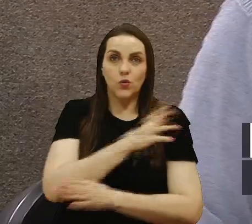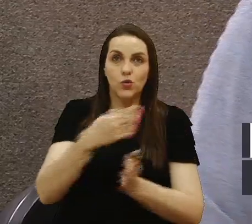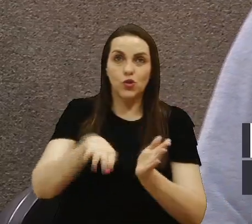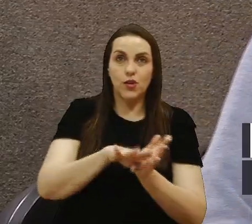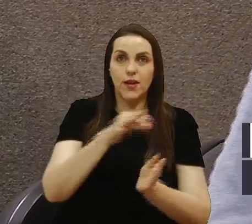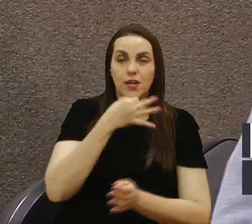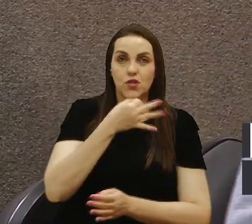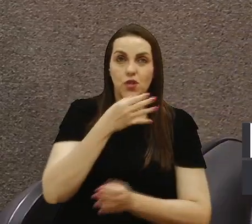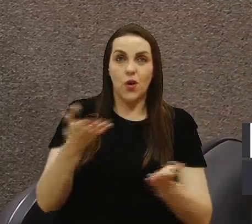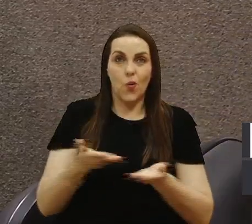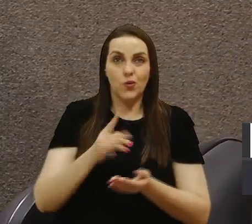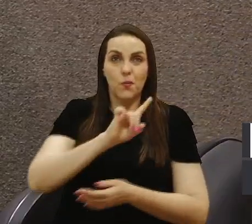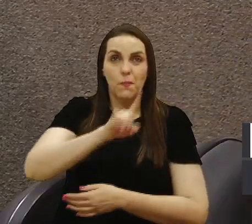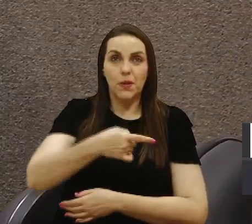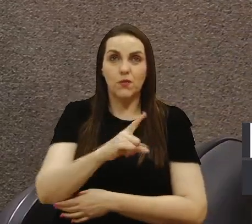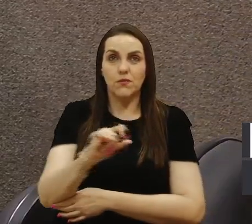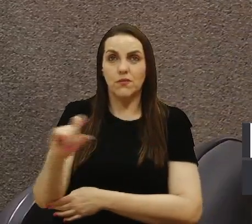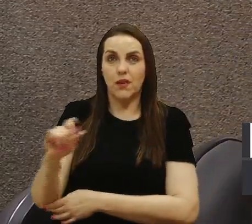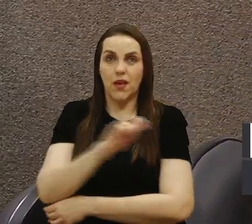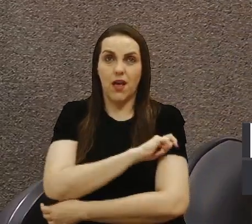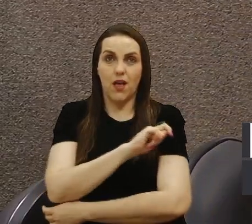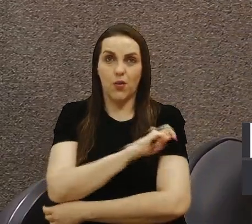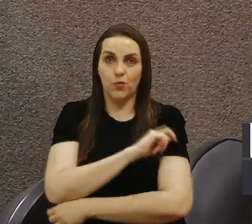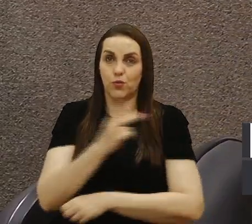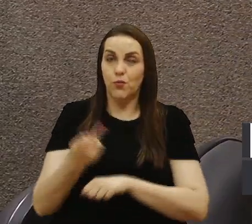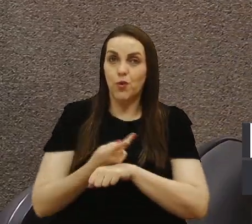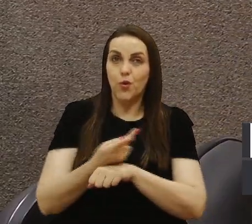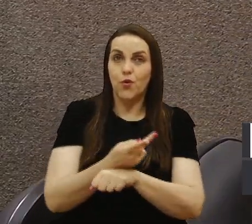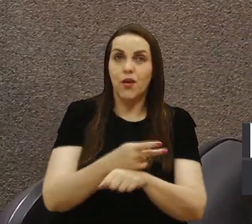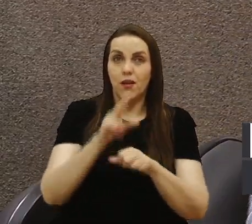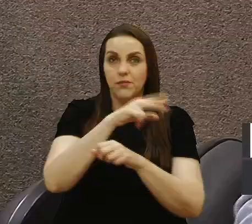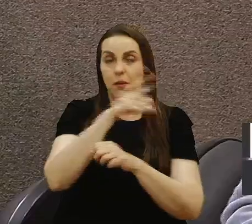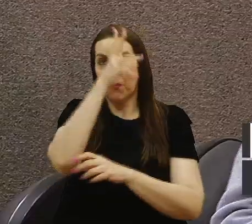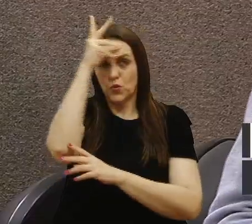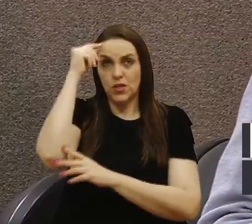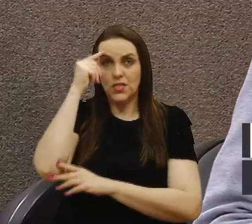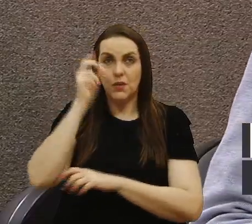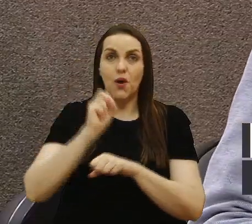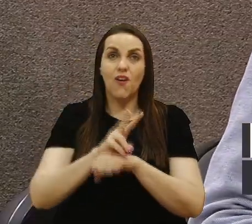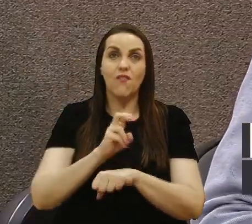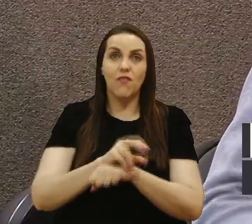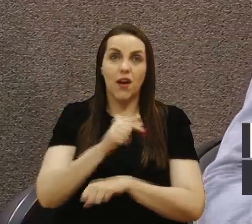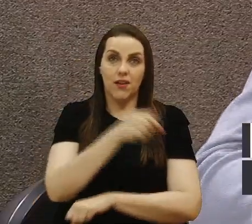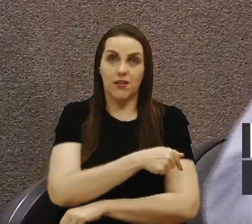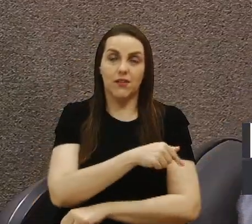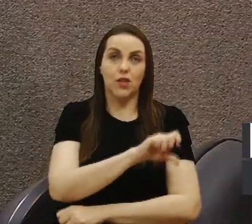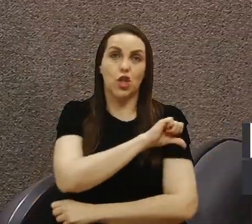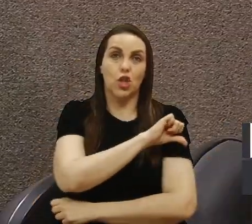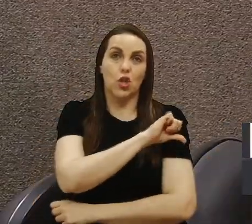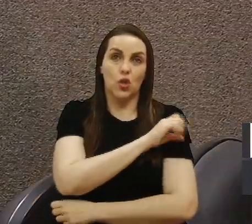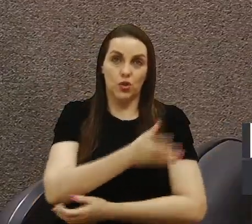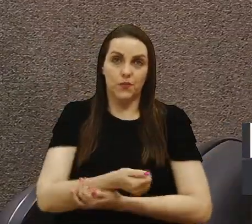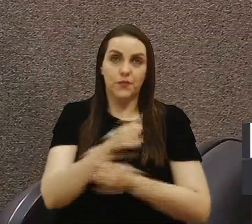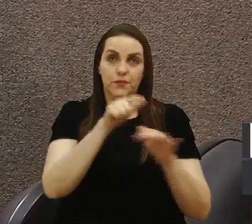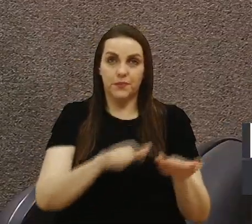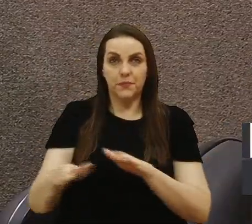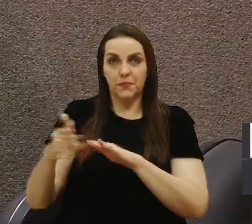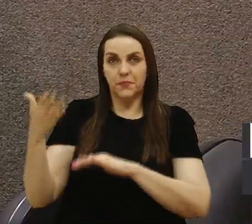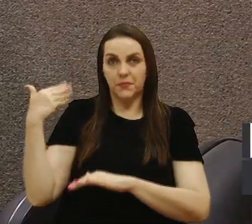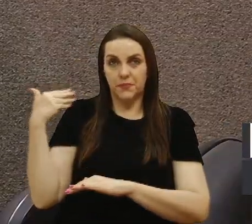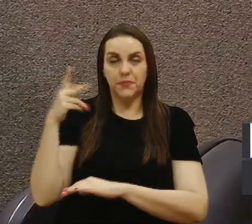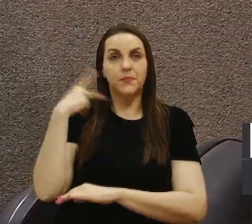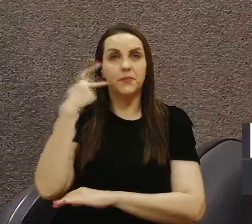1.100 alunos que procuraram a rede municipal, que vão ocupar essas vagas dos nono-anos. Semana passada, a